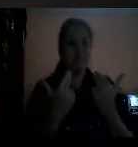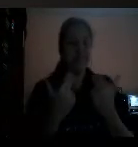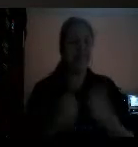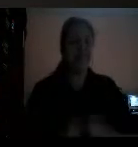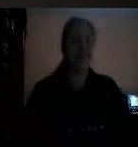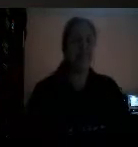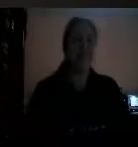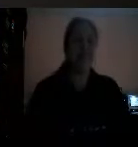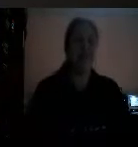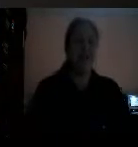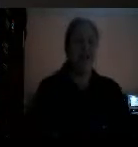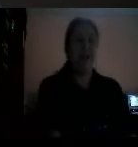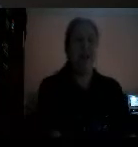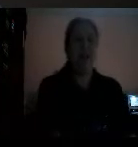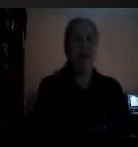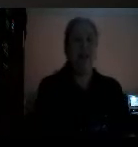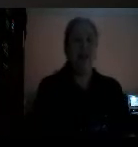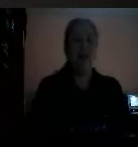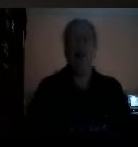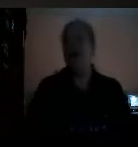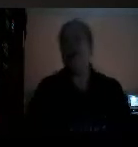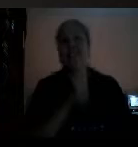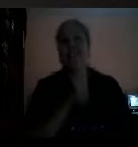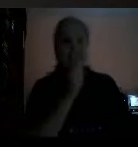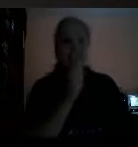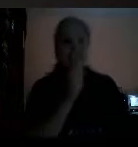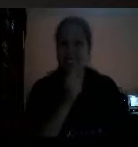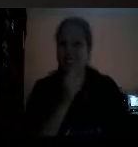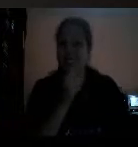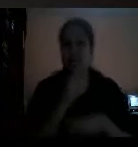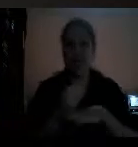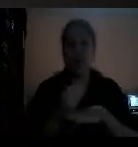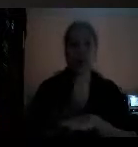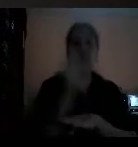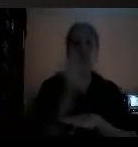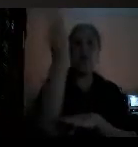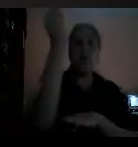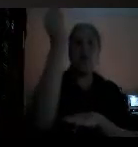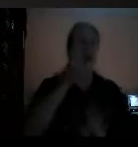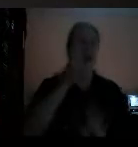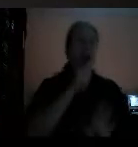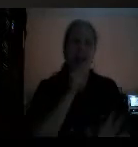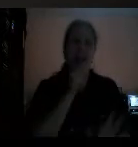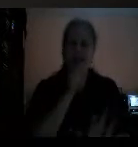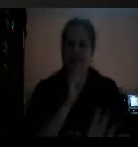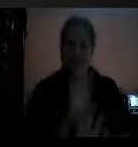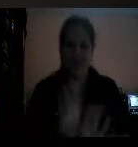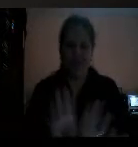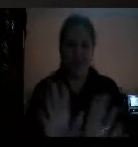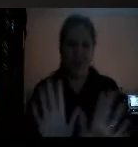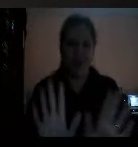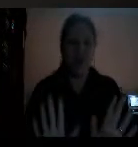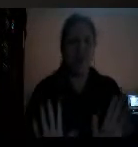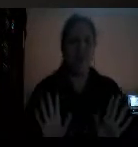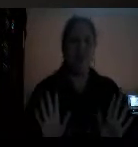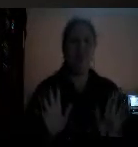aeroespacial. Tá? Então ele não leva em conta essas visões. Essa visão dele, inclusive, passa para o Brasil, que